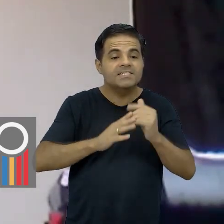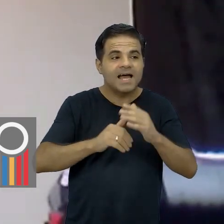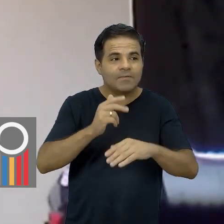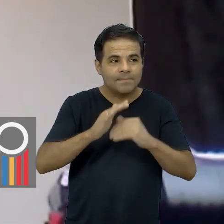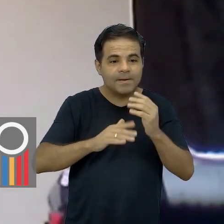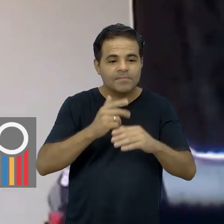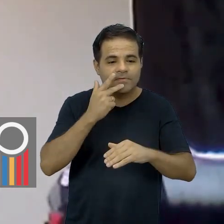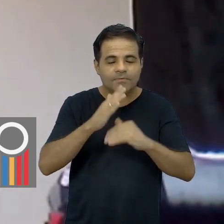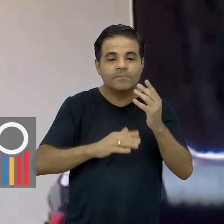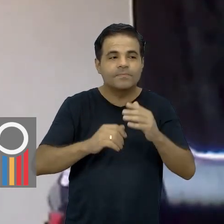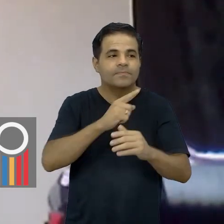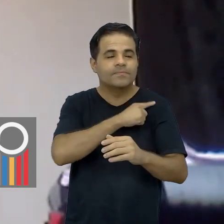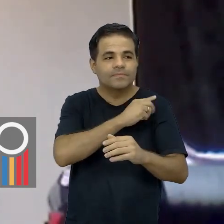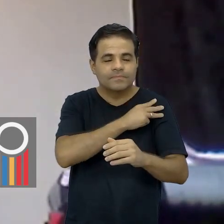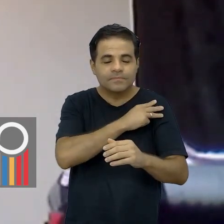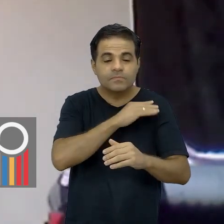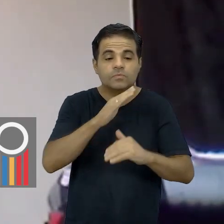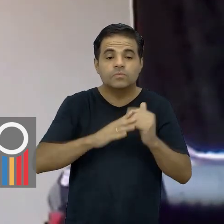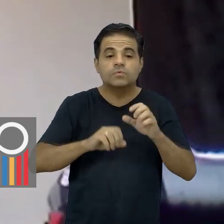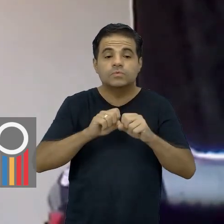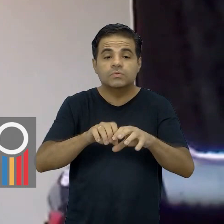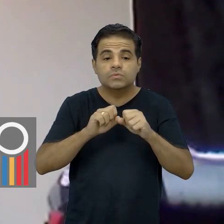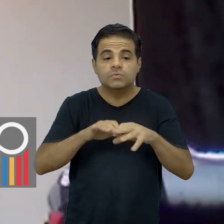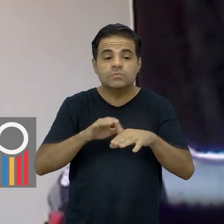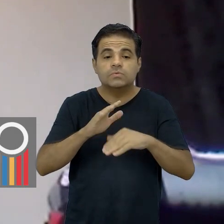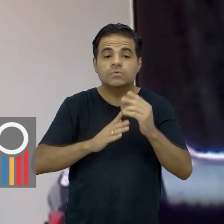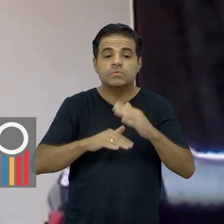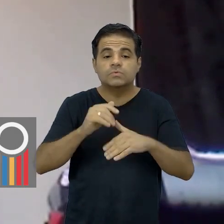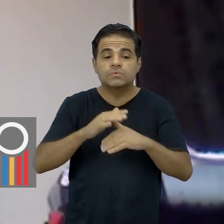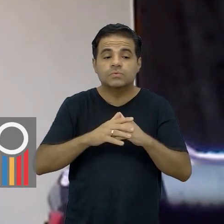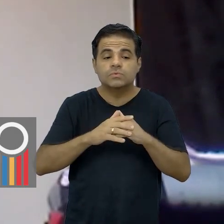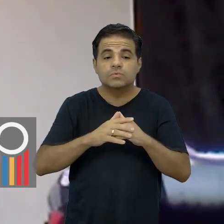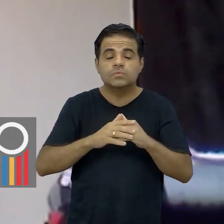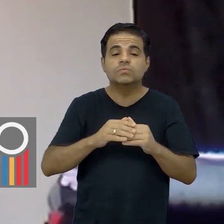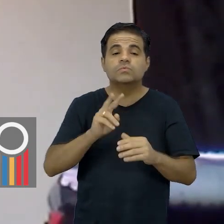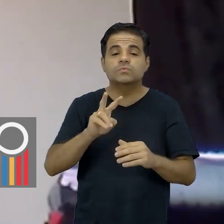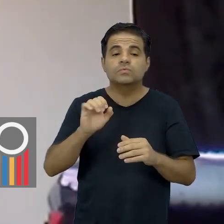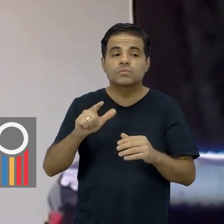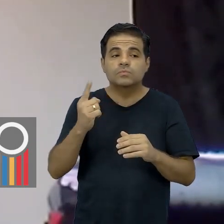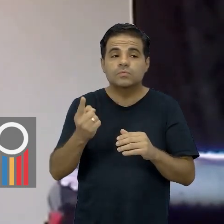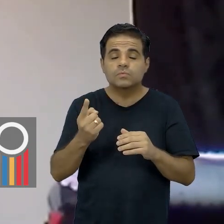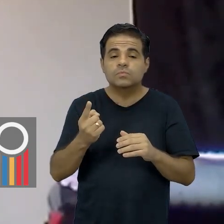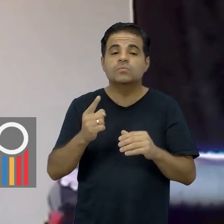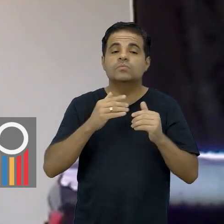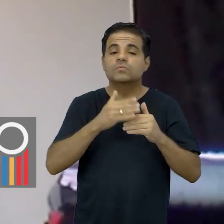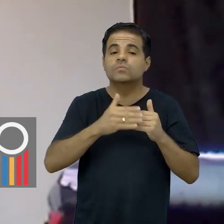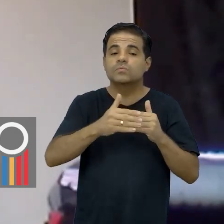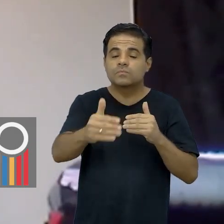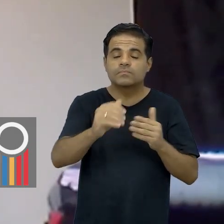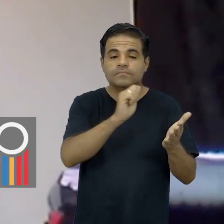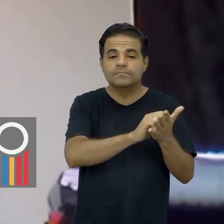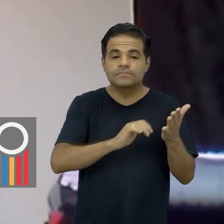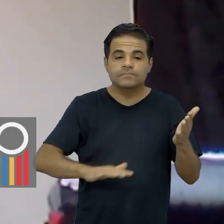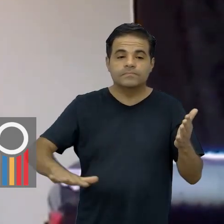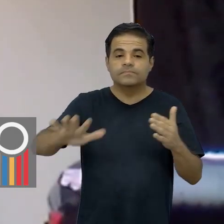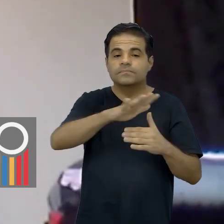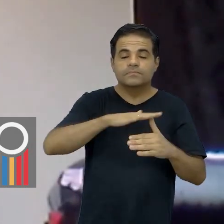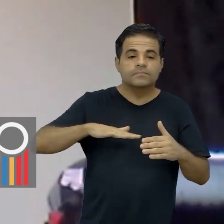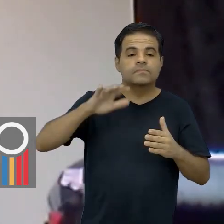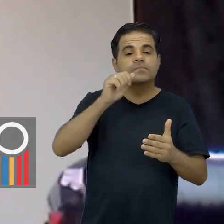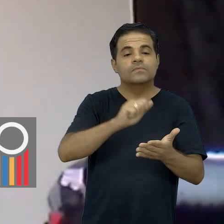ensino médio, utilizando o caderno 1, volume 1, a sequência de atividade